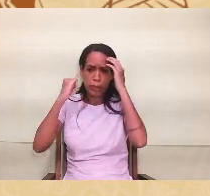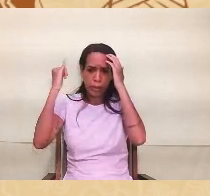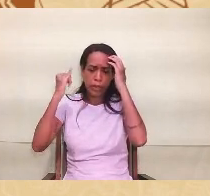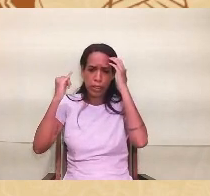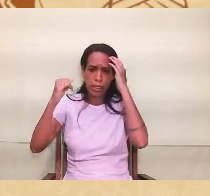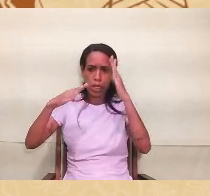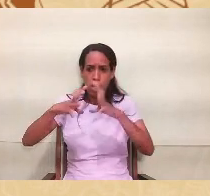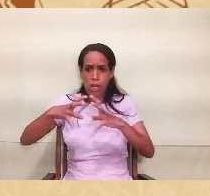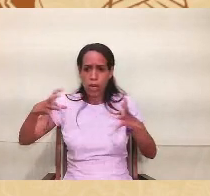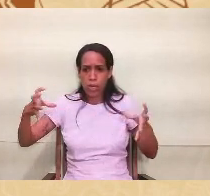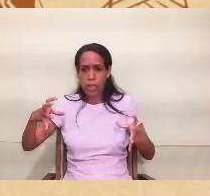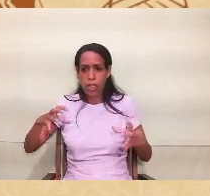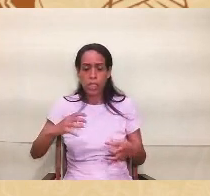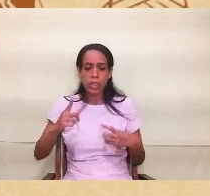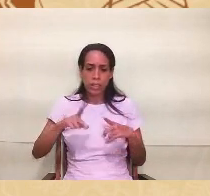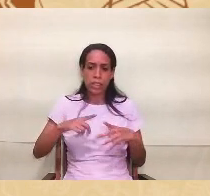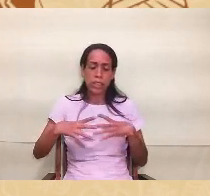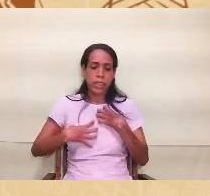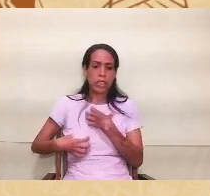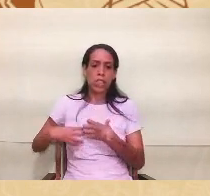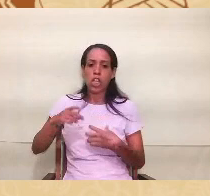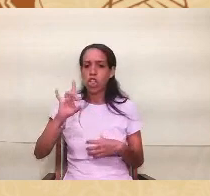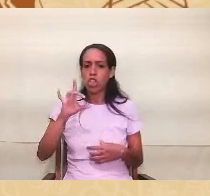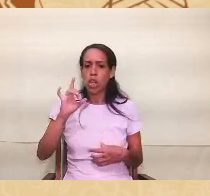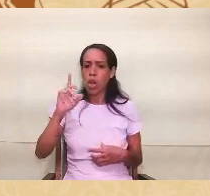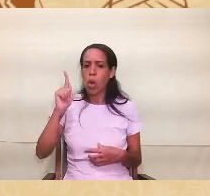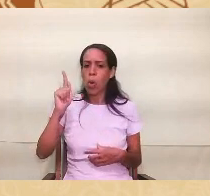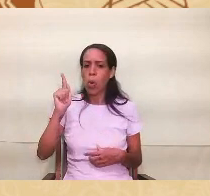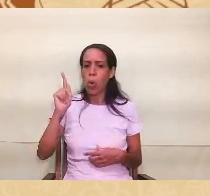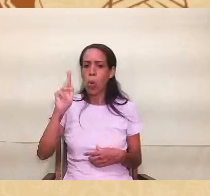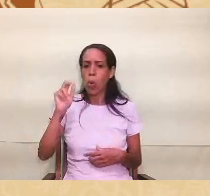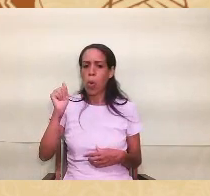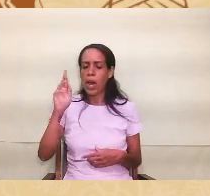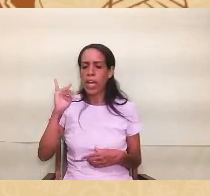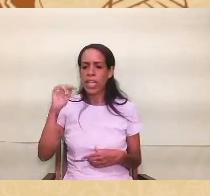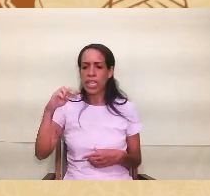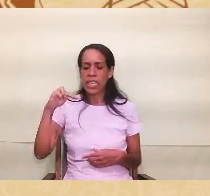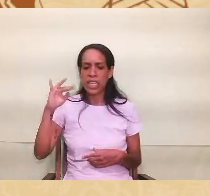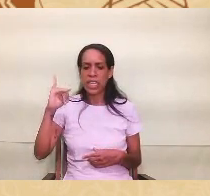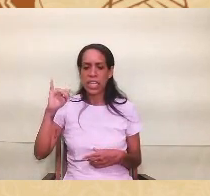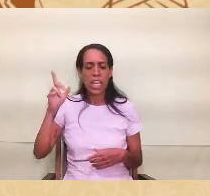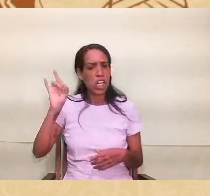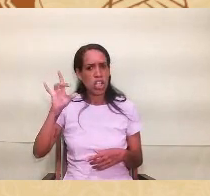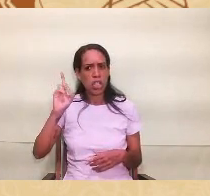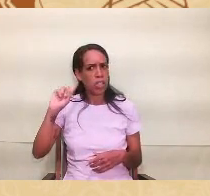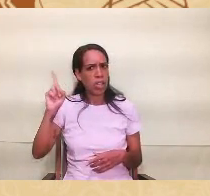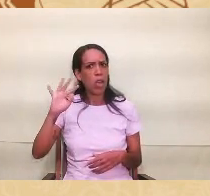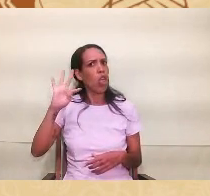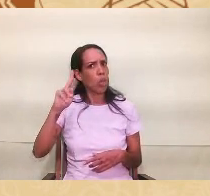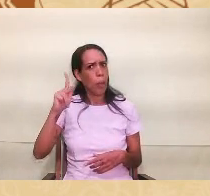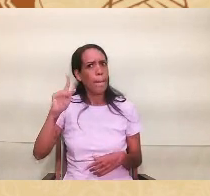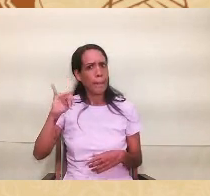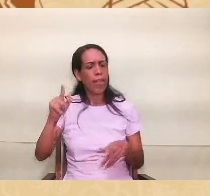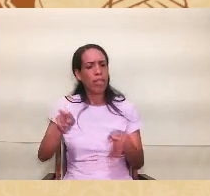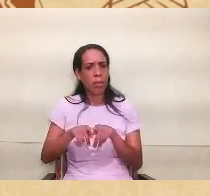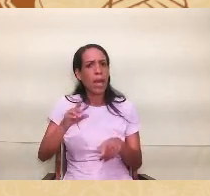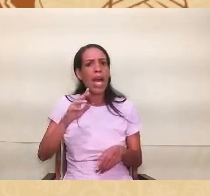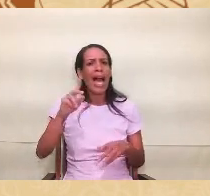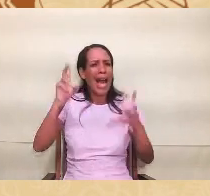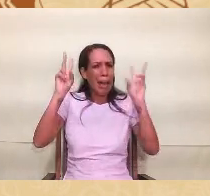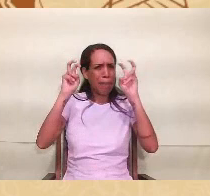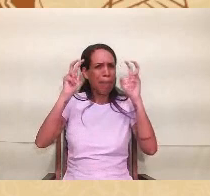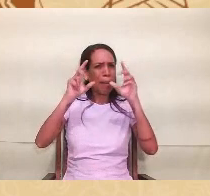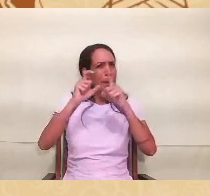sentido. Não é só os guaranis, os tupis também. A palavra cacique não é necessariamente corresponde àquilo que era o Morubixaba.